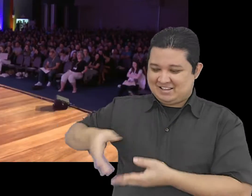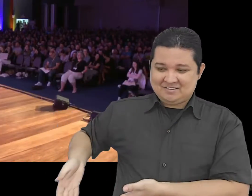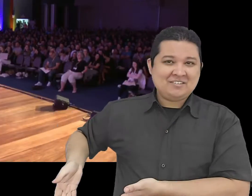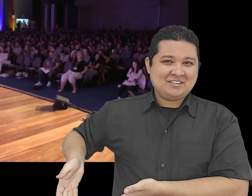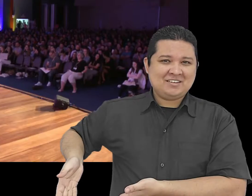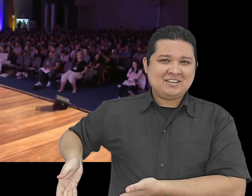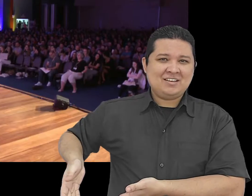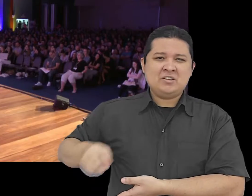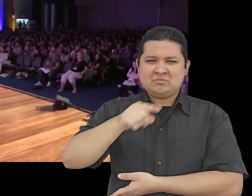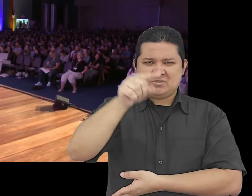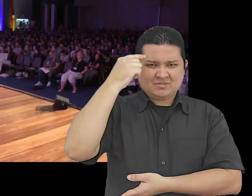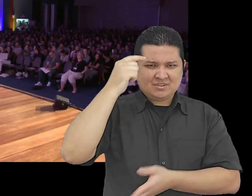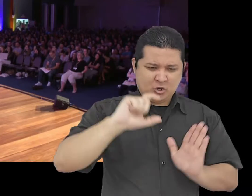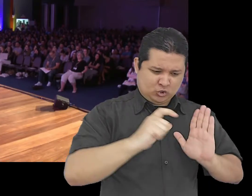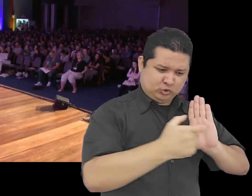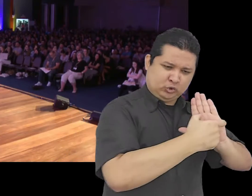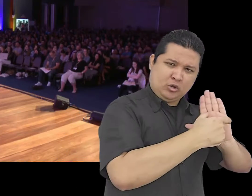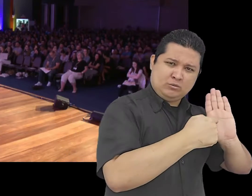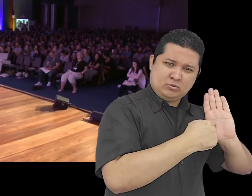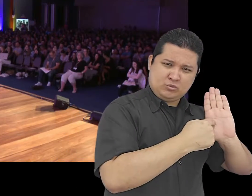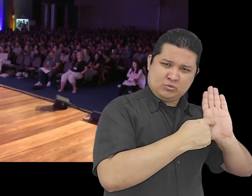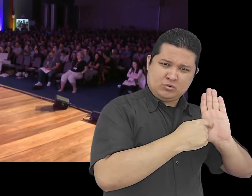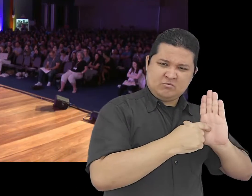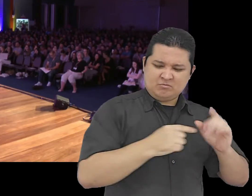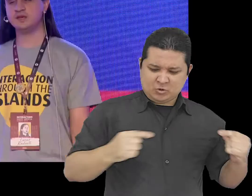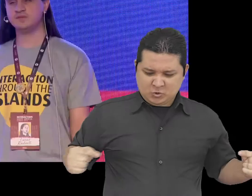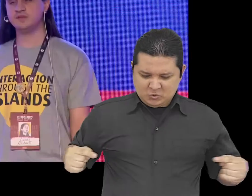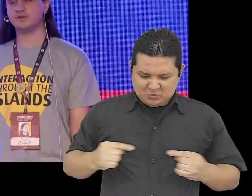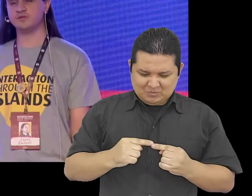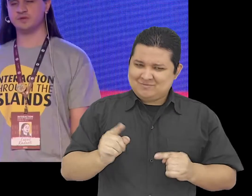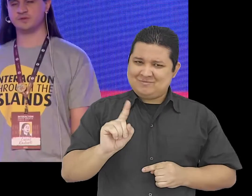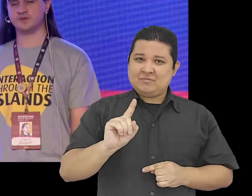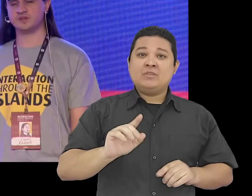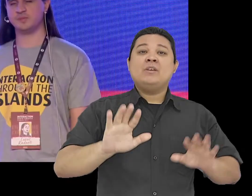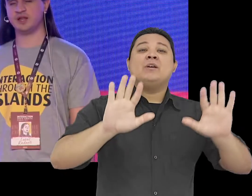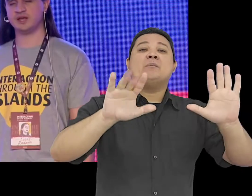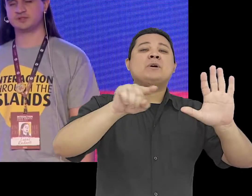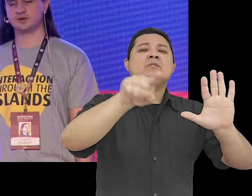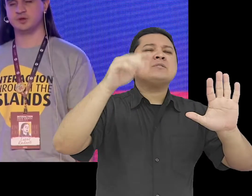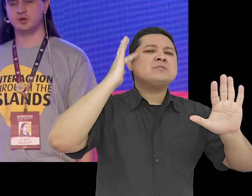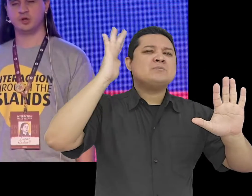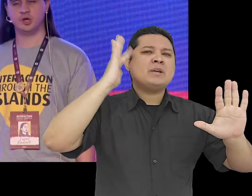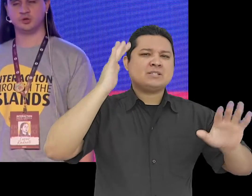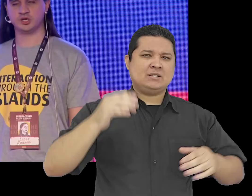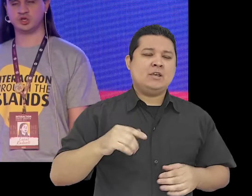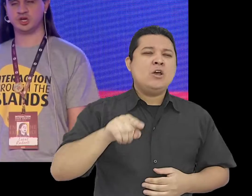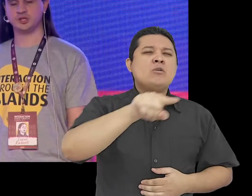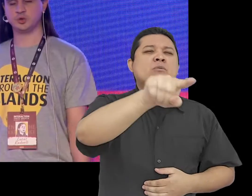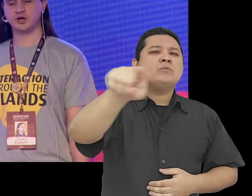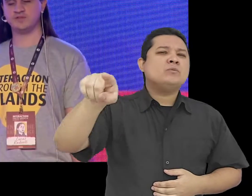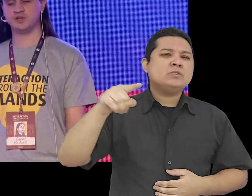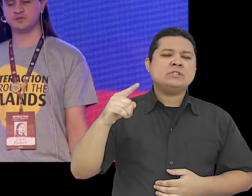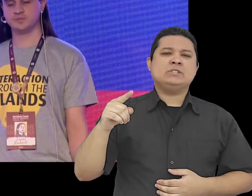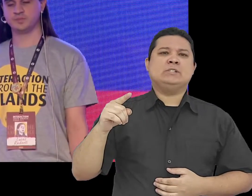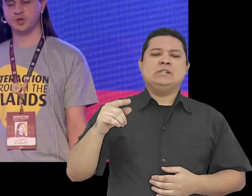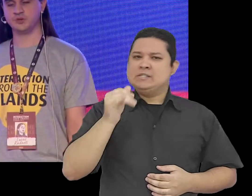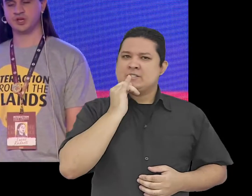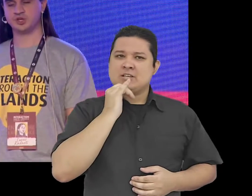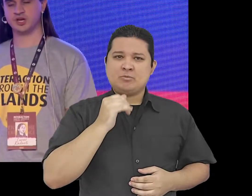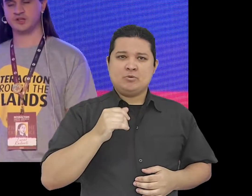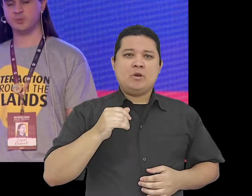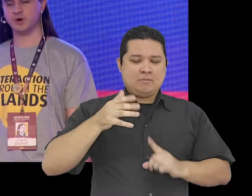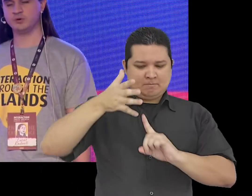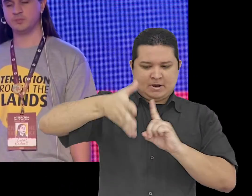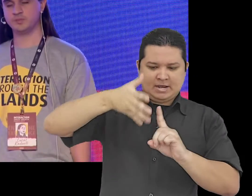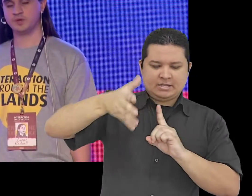com software, mas quando a gente para pensar, o que envolve fazer uma palestra? Eu tenho que chegar até o lugar do evento, eu